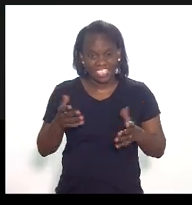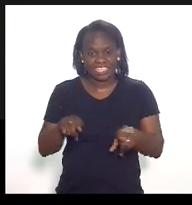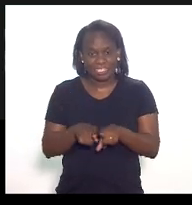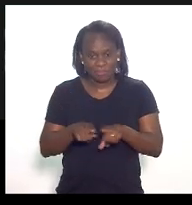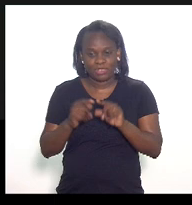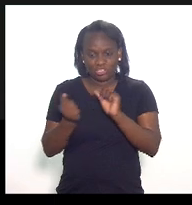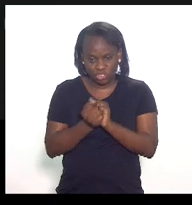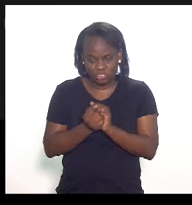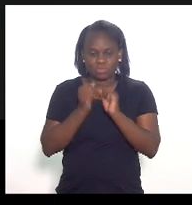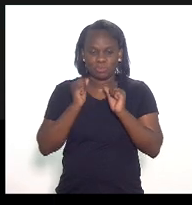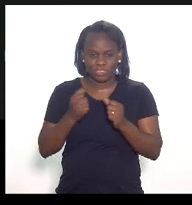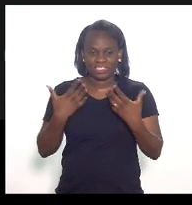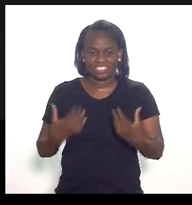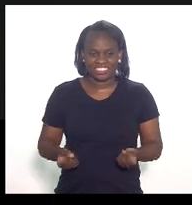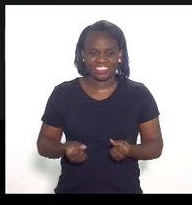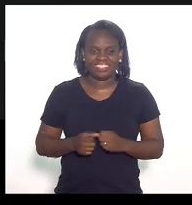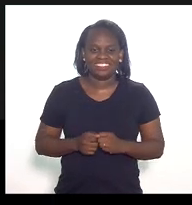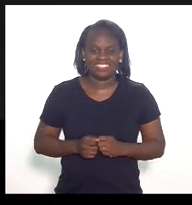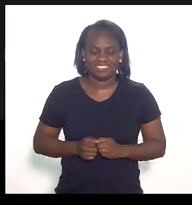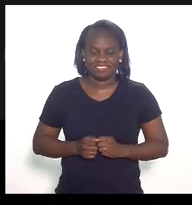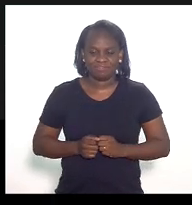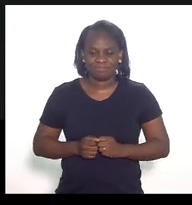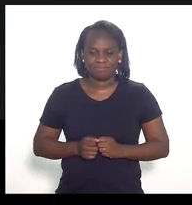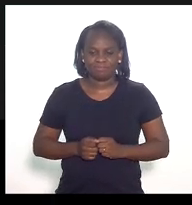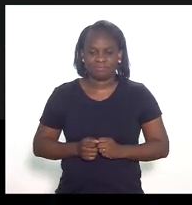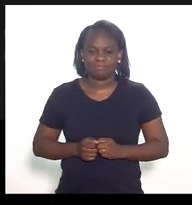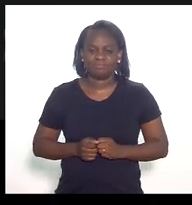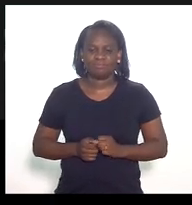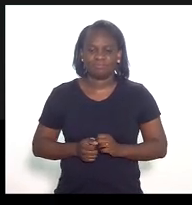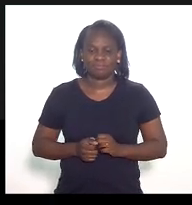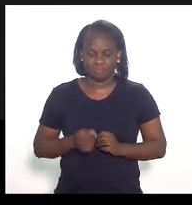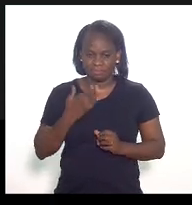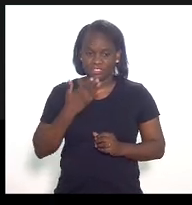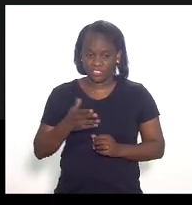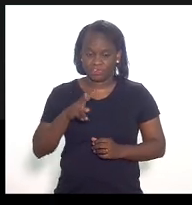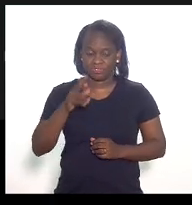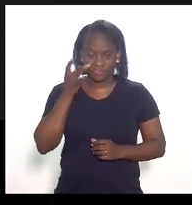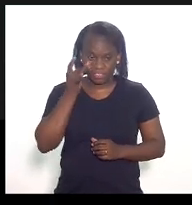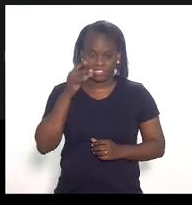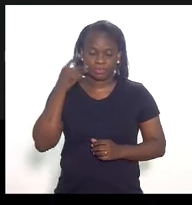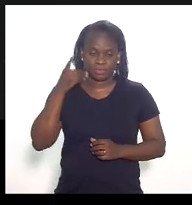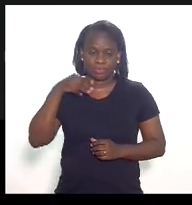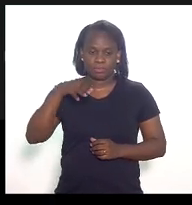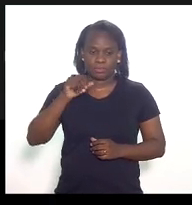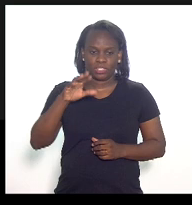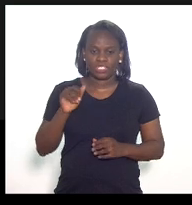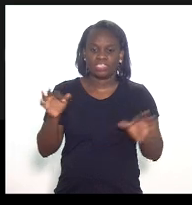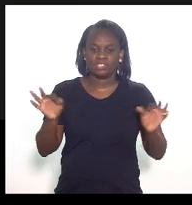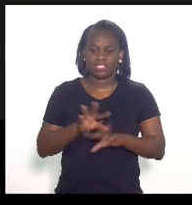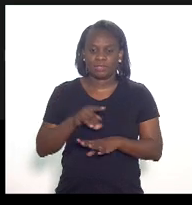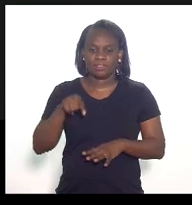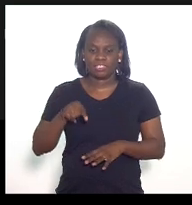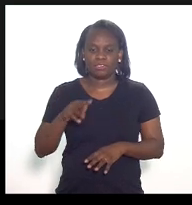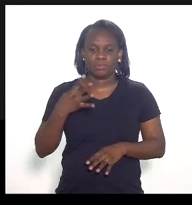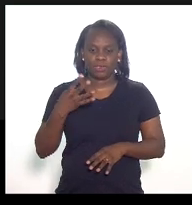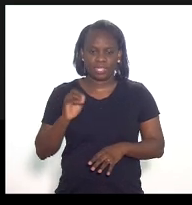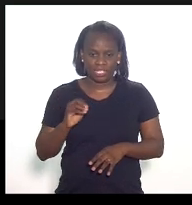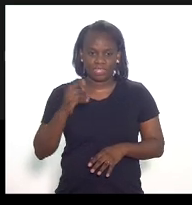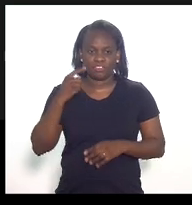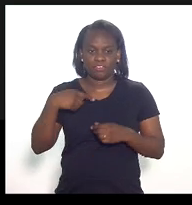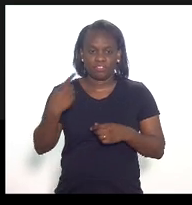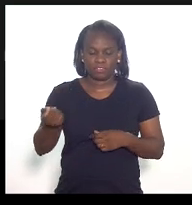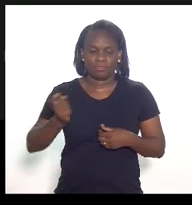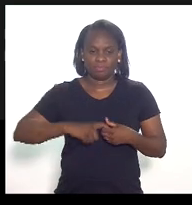problema. Conjunta, eu aceito, presidente. Pedir de vista, deputada Mônica. Encerramos aqui no 40, voltamos na